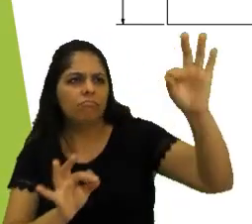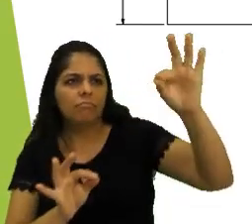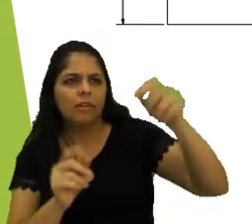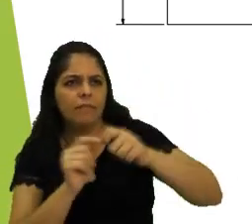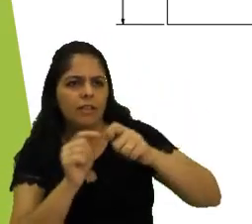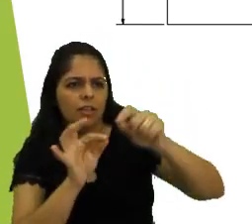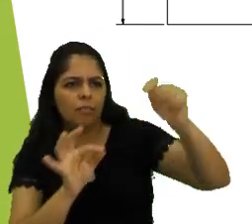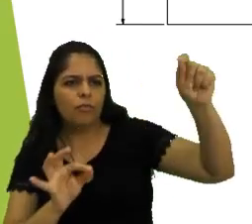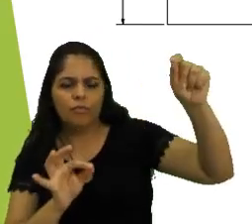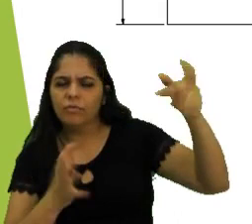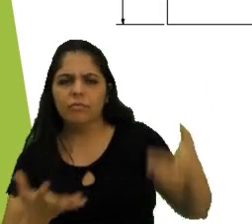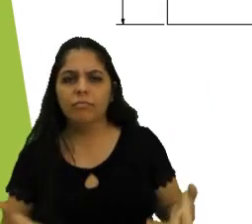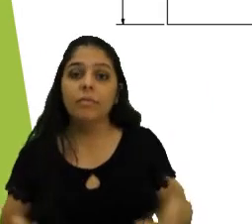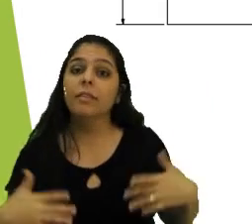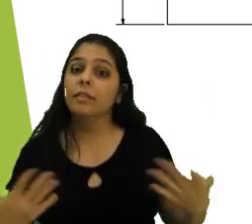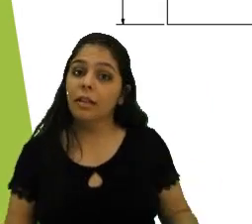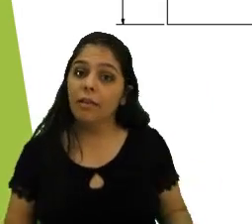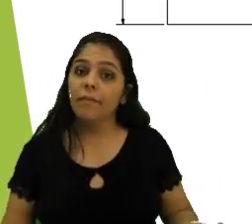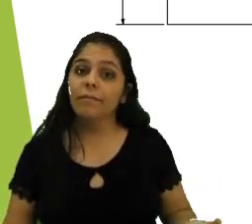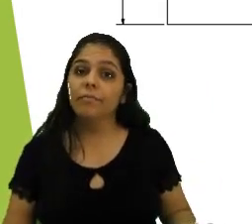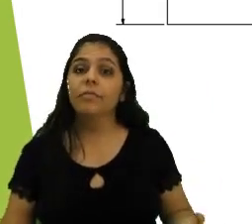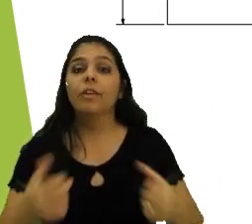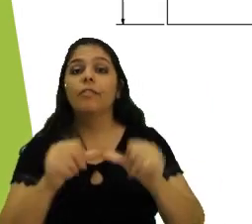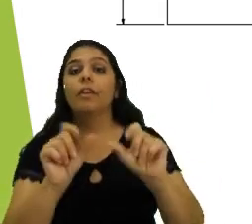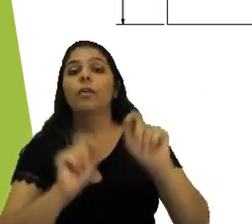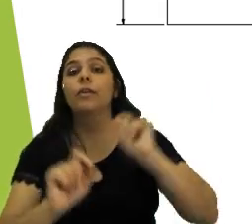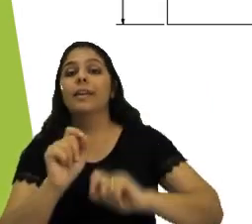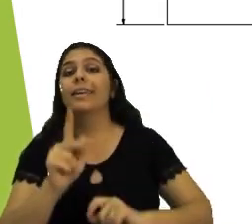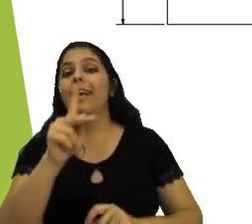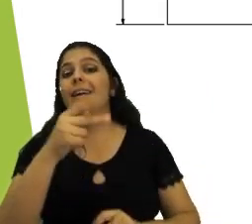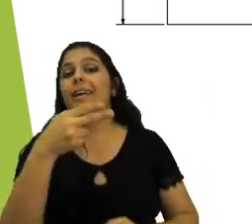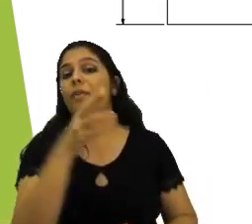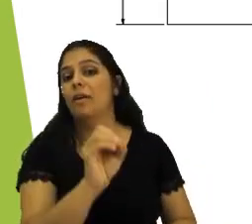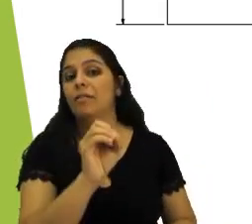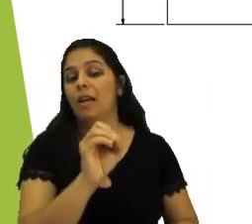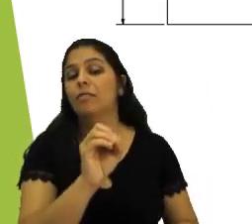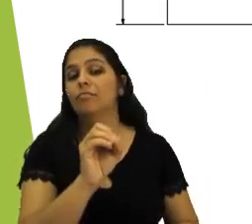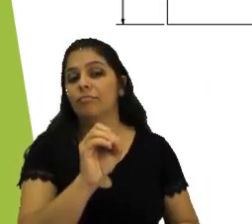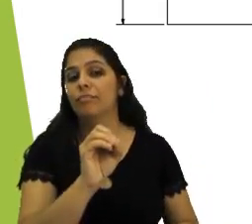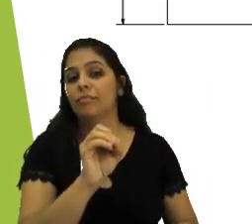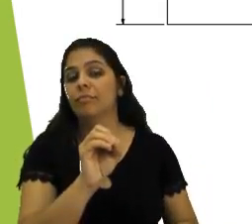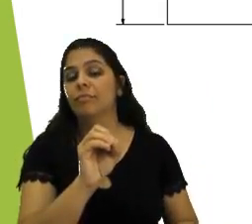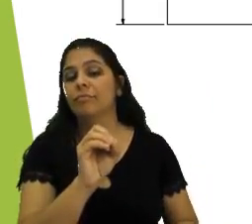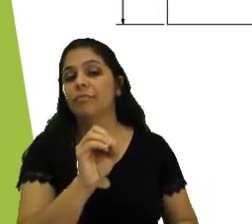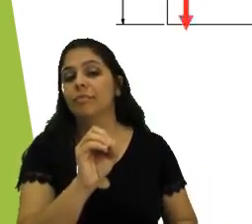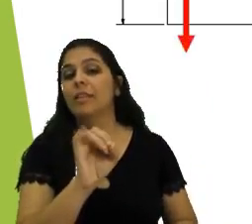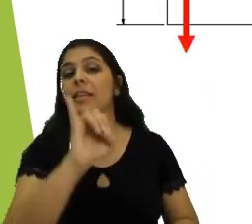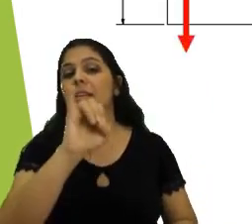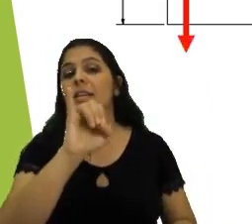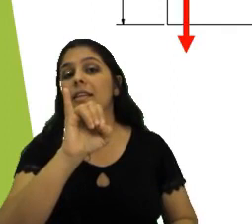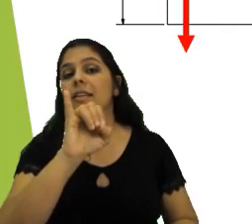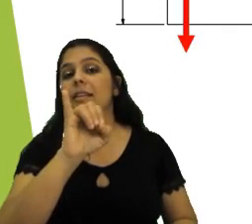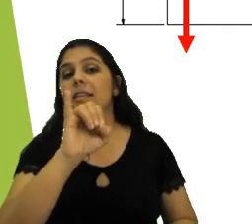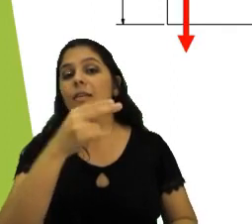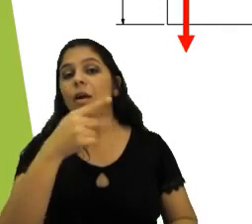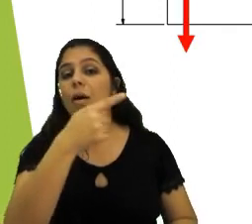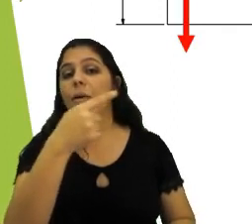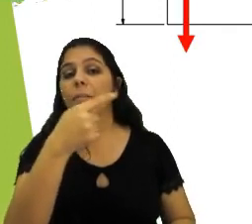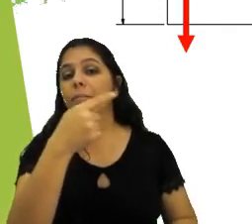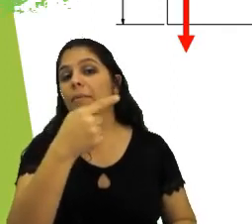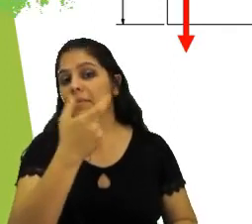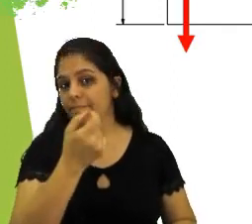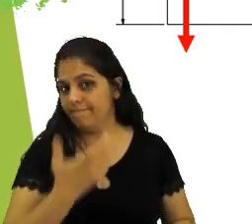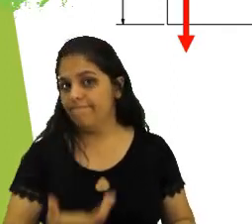do raio. Então, ele vai ficar K0 e I menos I20, tá? Muito bem.